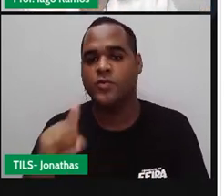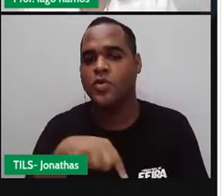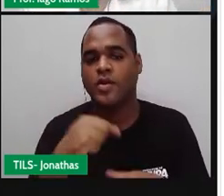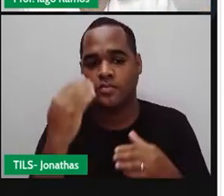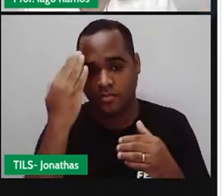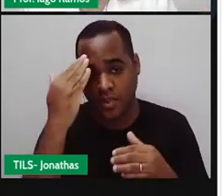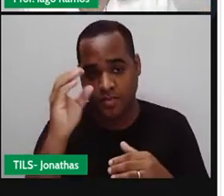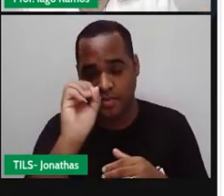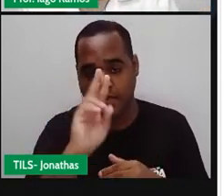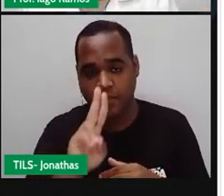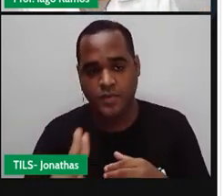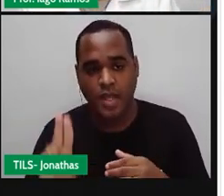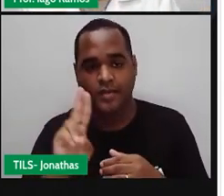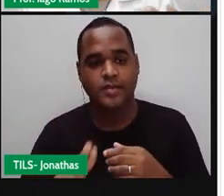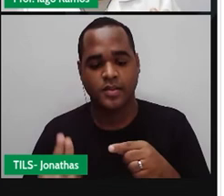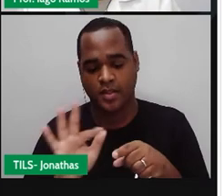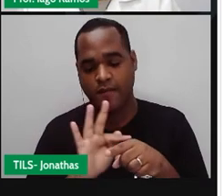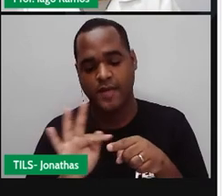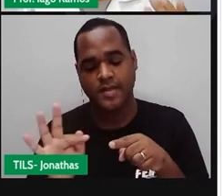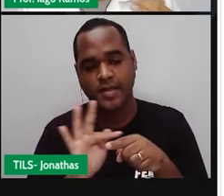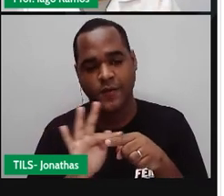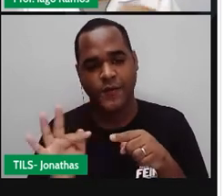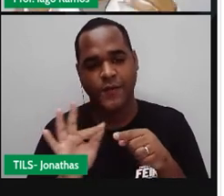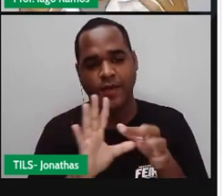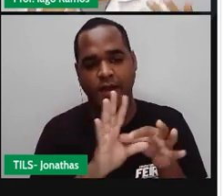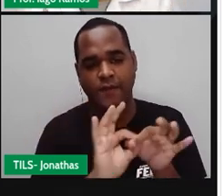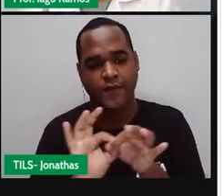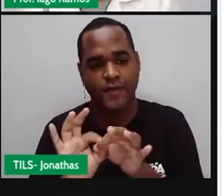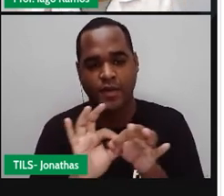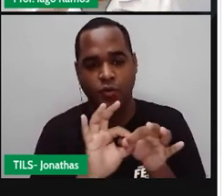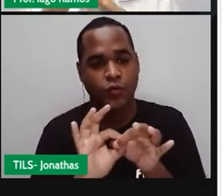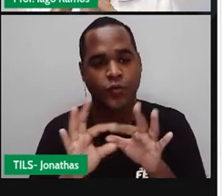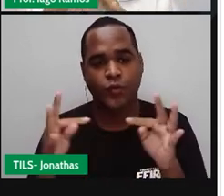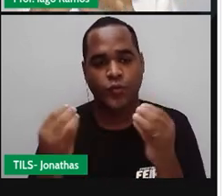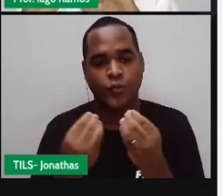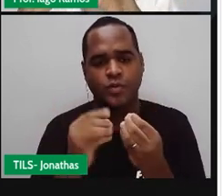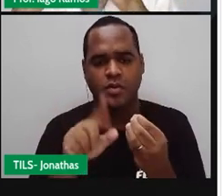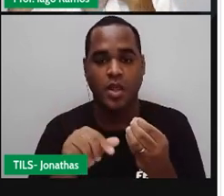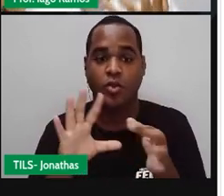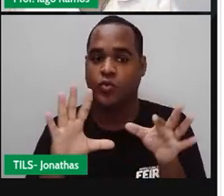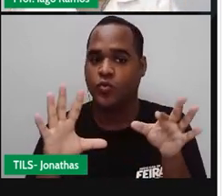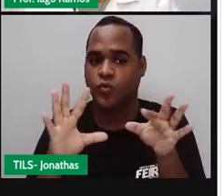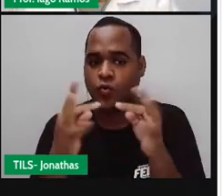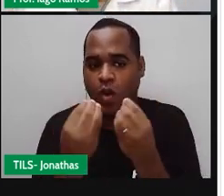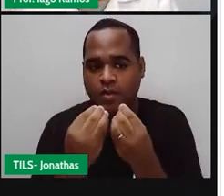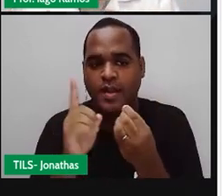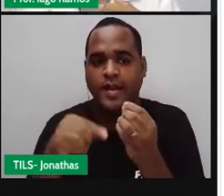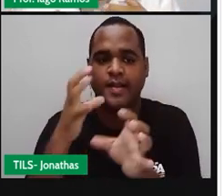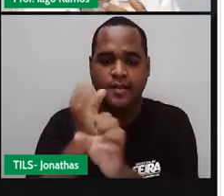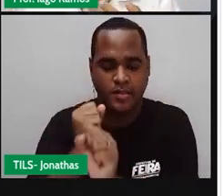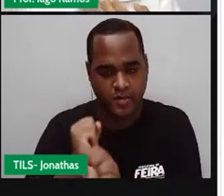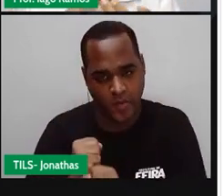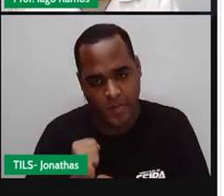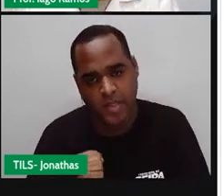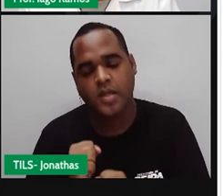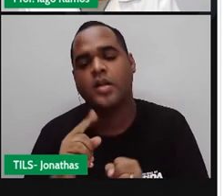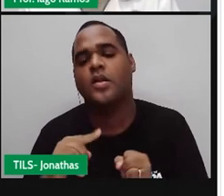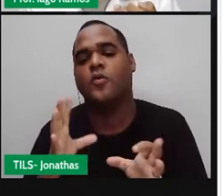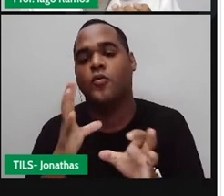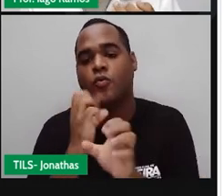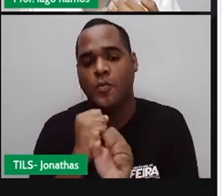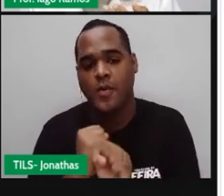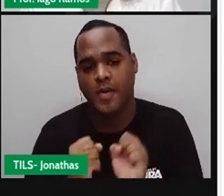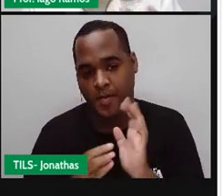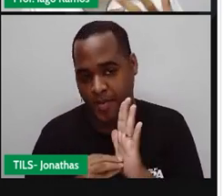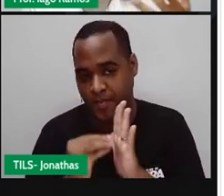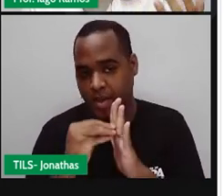gente pode usar fração a gente chama isso de relação parte-todo todo é o total desse Total